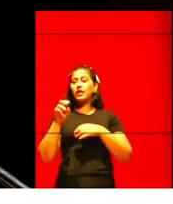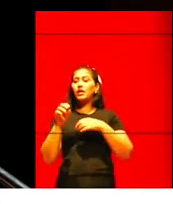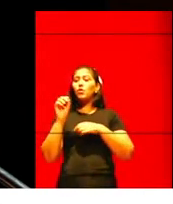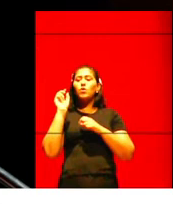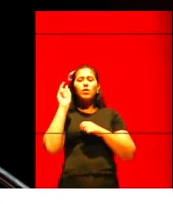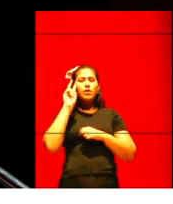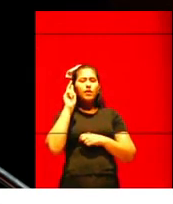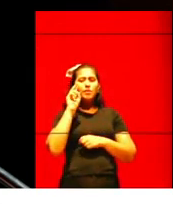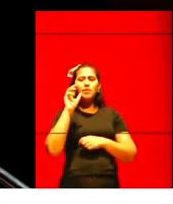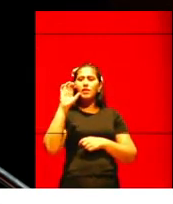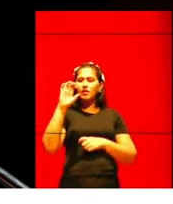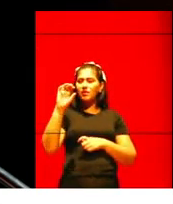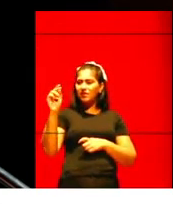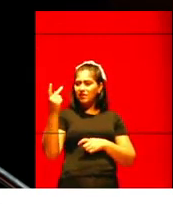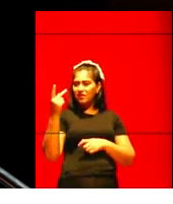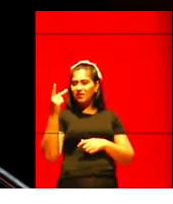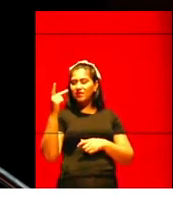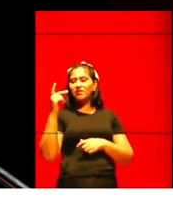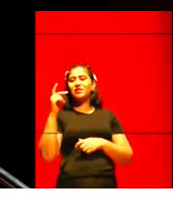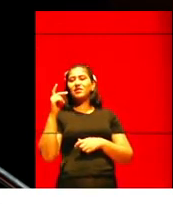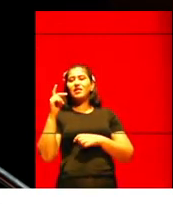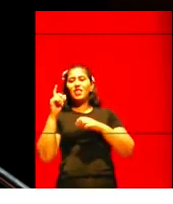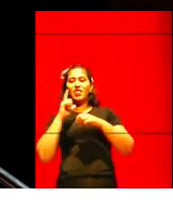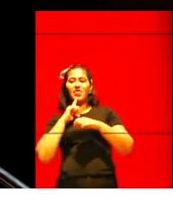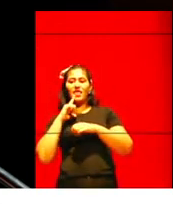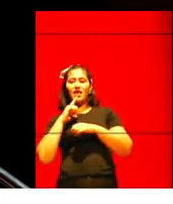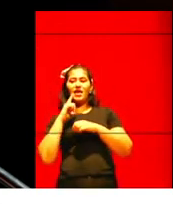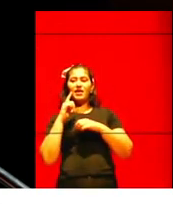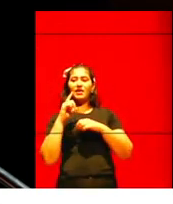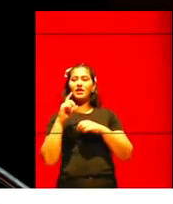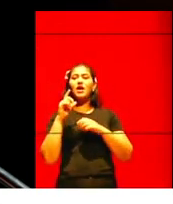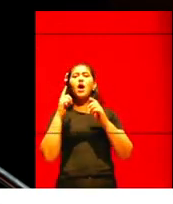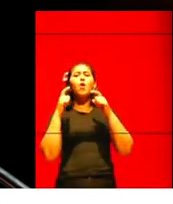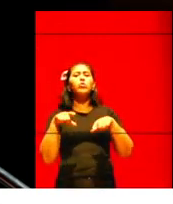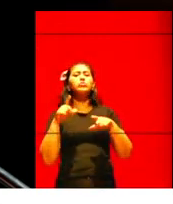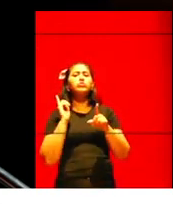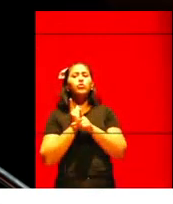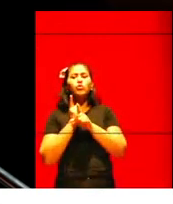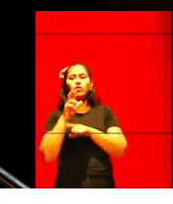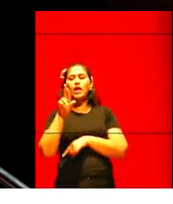Alguém lembra aonde eu encontro a ribose?